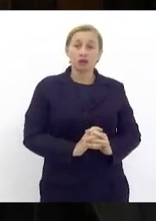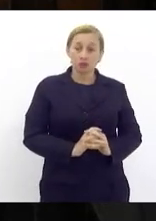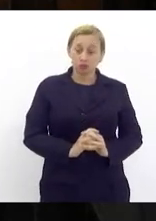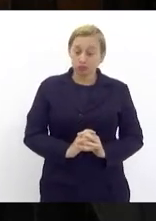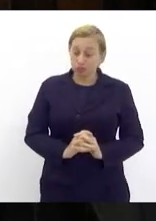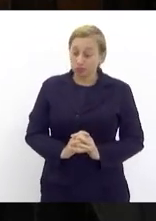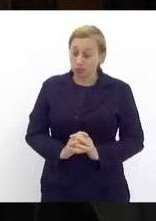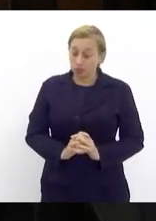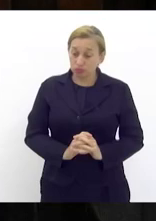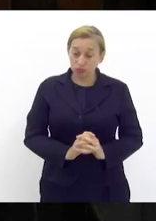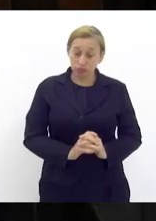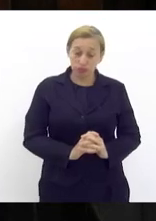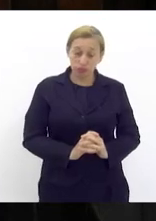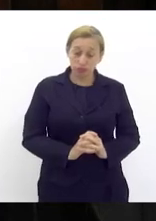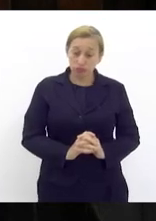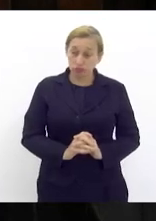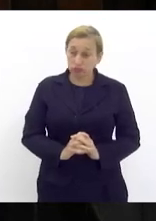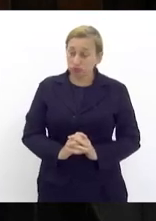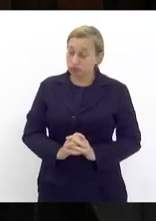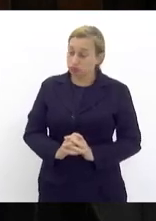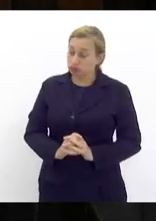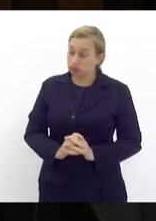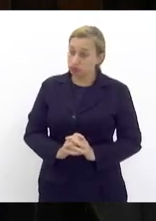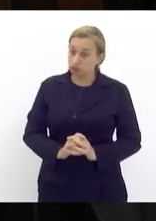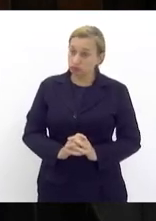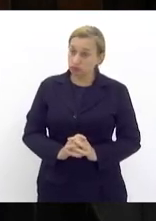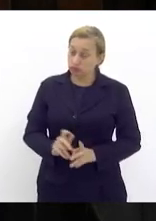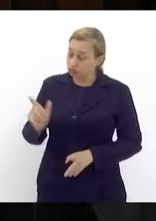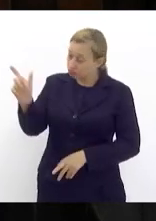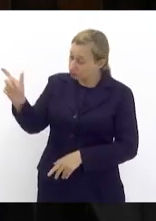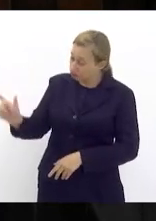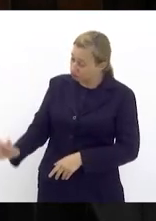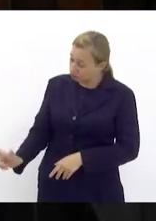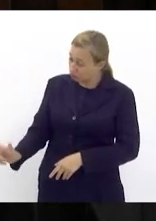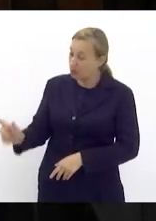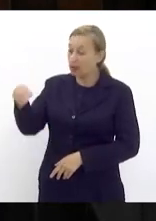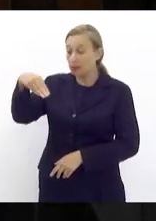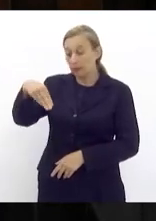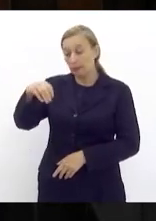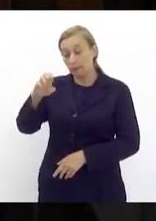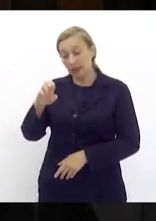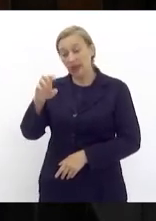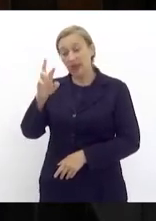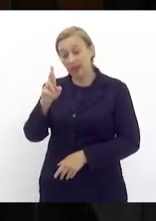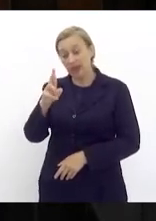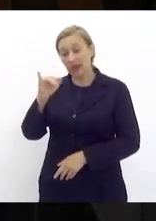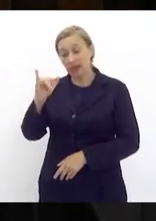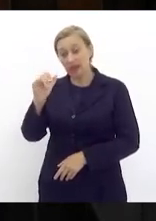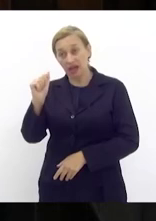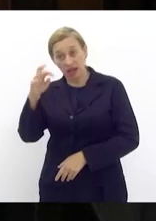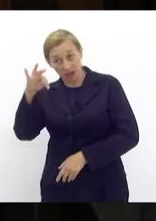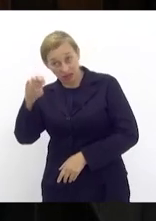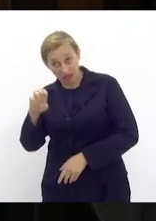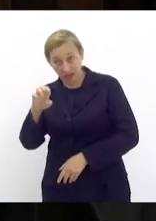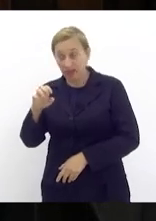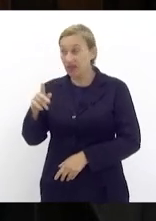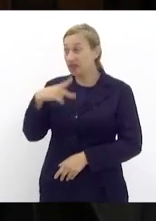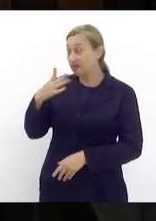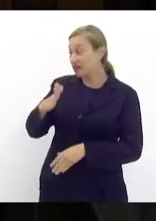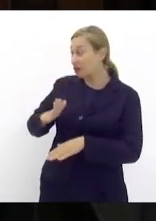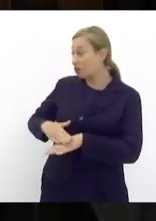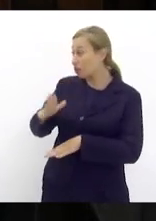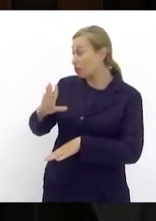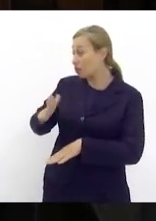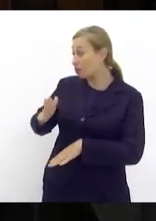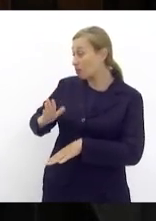O meliante, né, o meliante, tentar falar, as pessoas vêm falando muito que nós temos que falar com um pouco mais de amor,